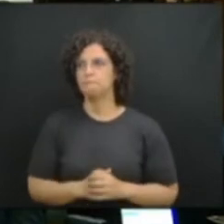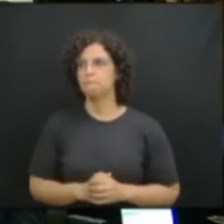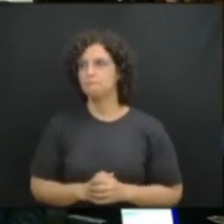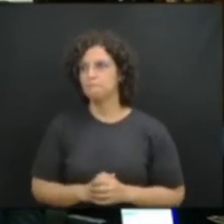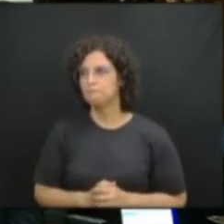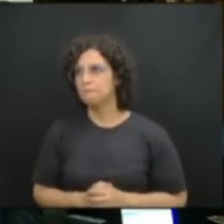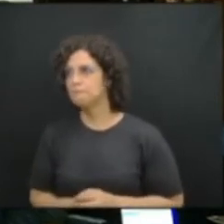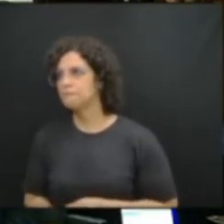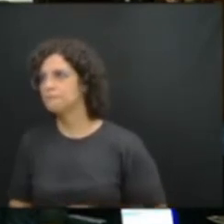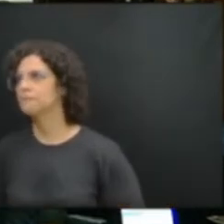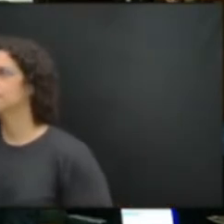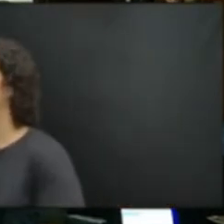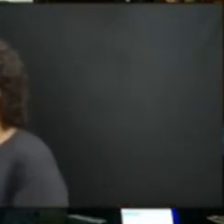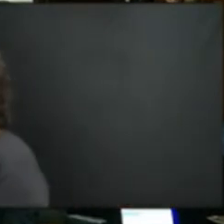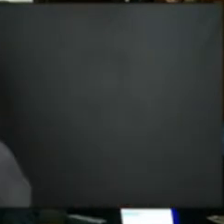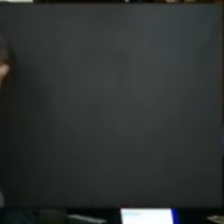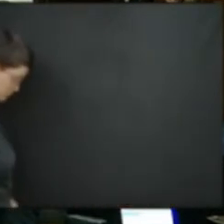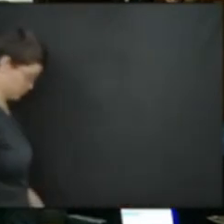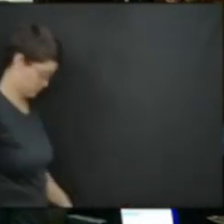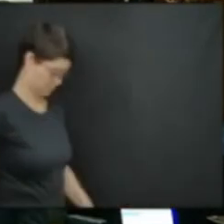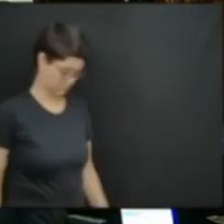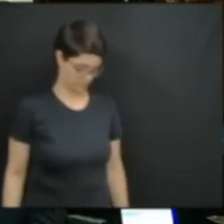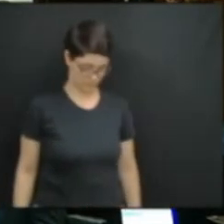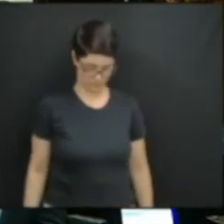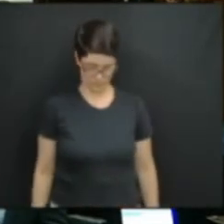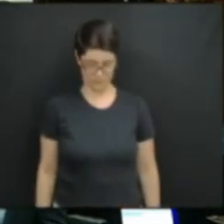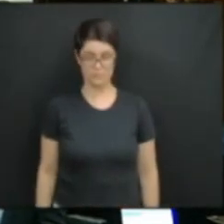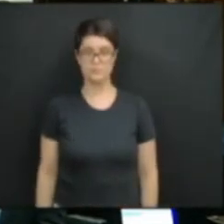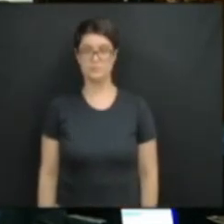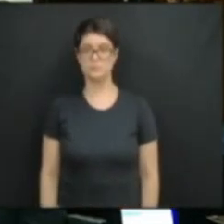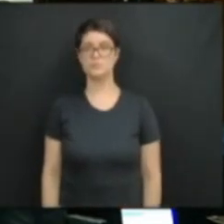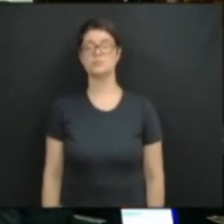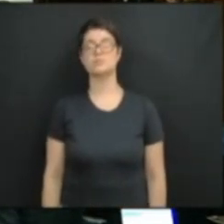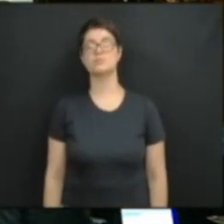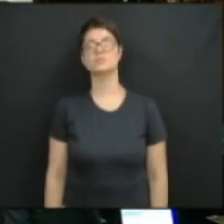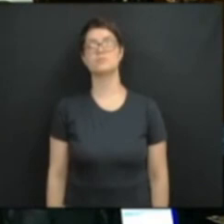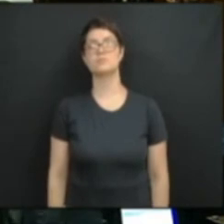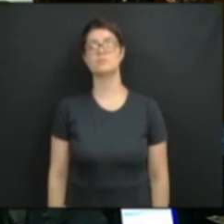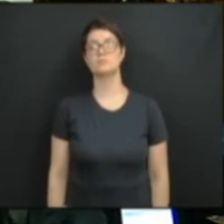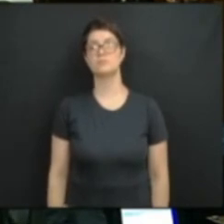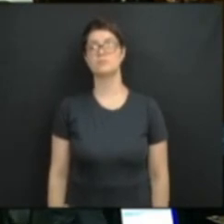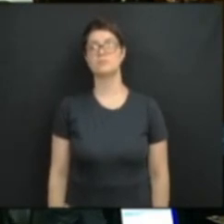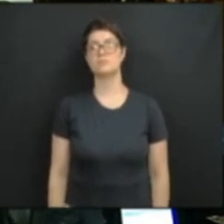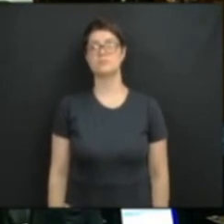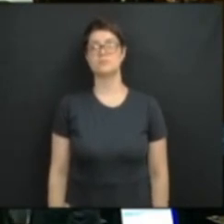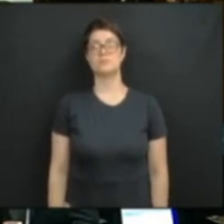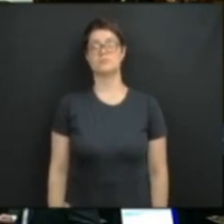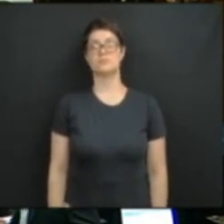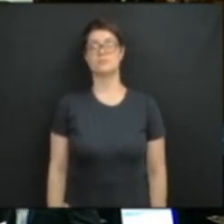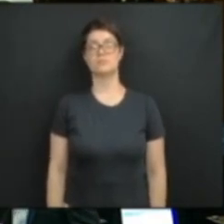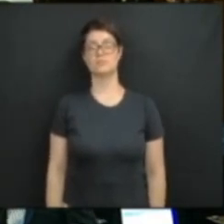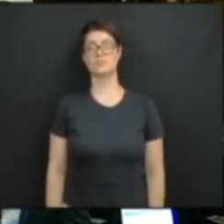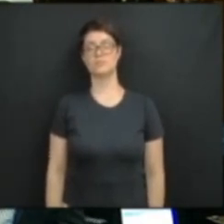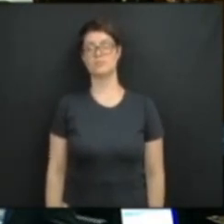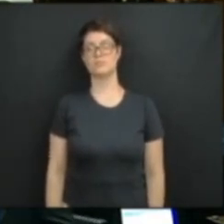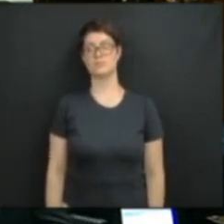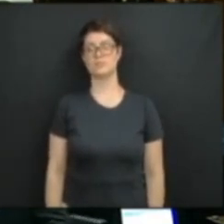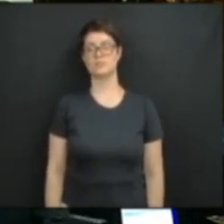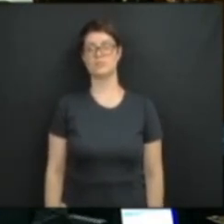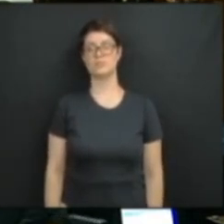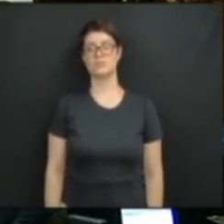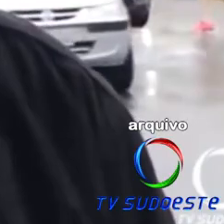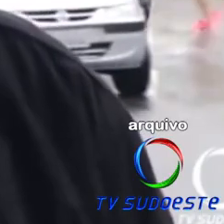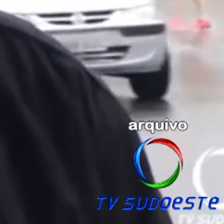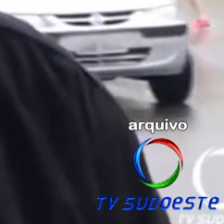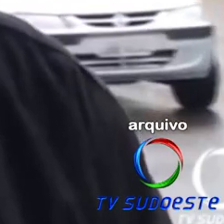a Assembleia Legislativa do Paraná recebeu ontem o Ofício do governador do Estado Carlos Massa Ratinho